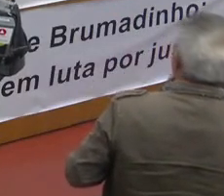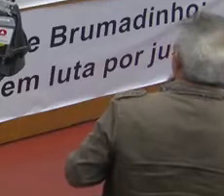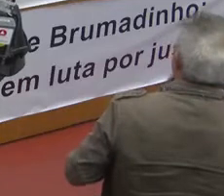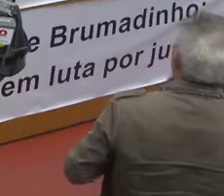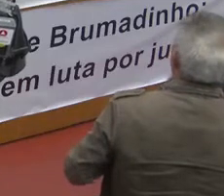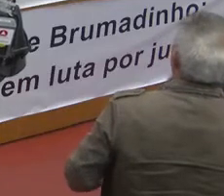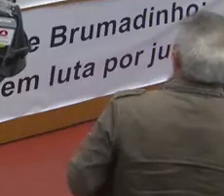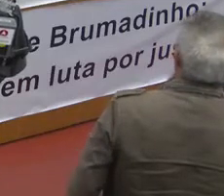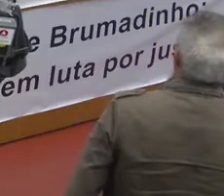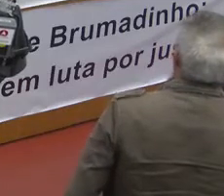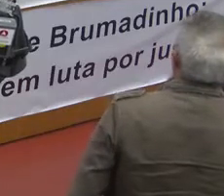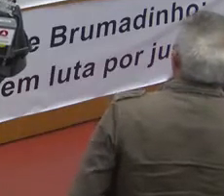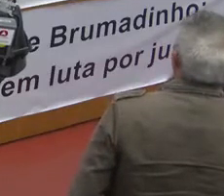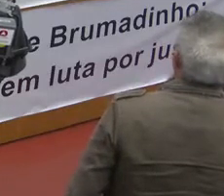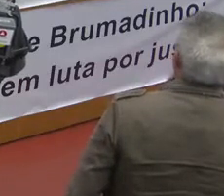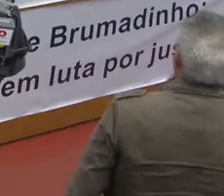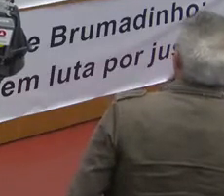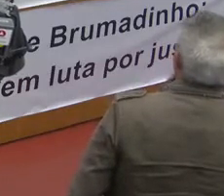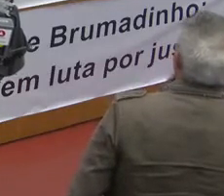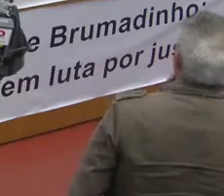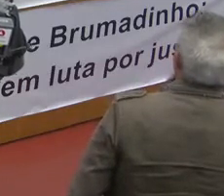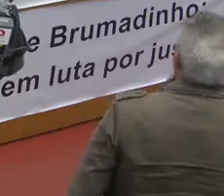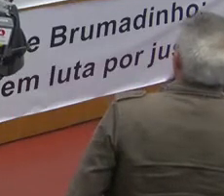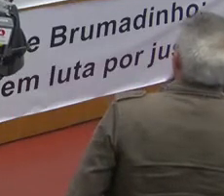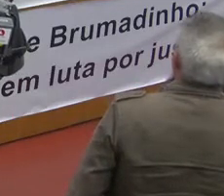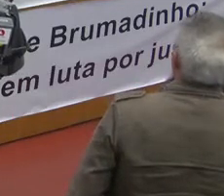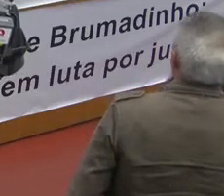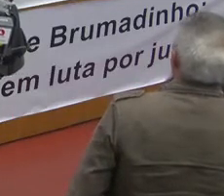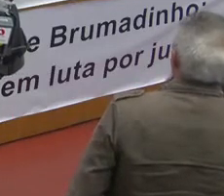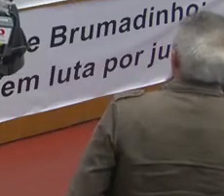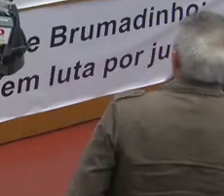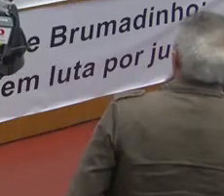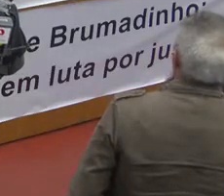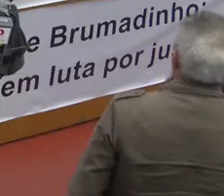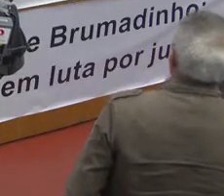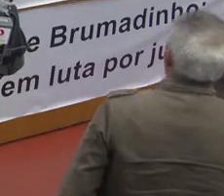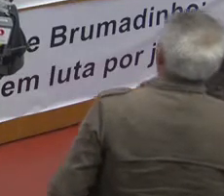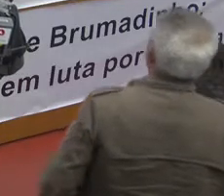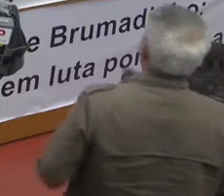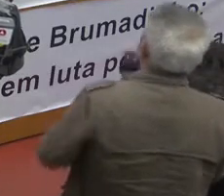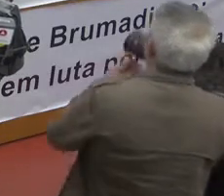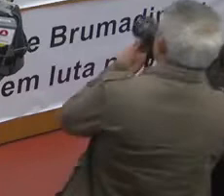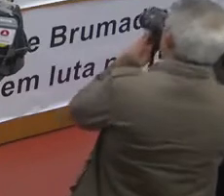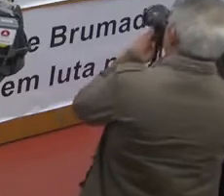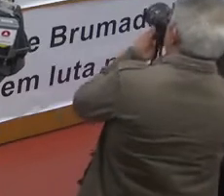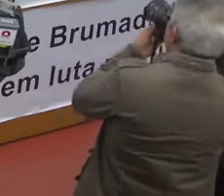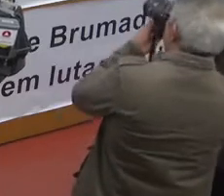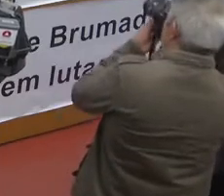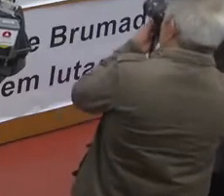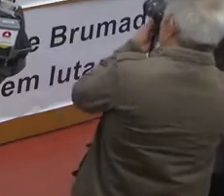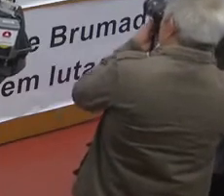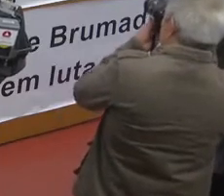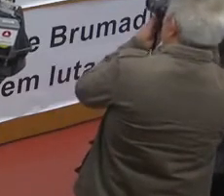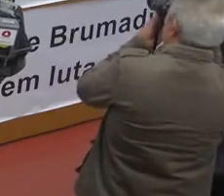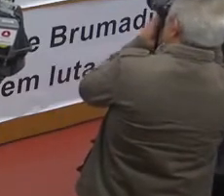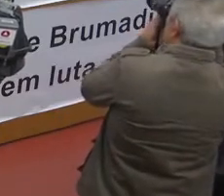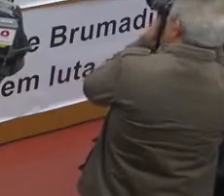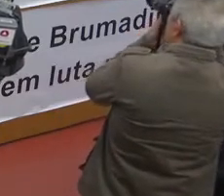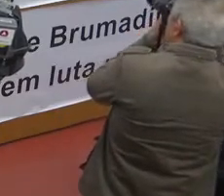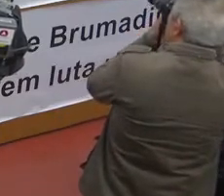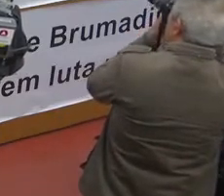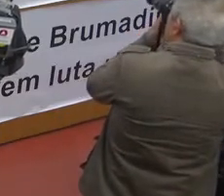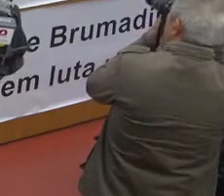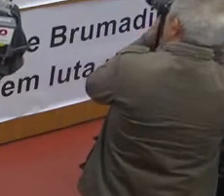quiser deixar ela aqui pode até vamos agora vocês vão sair as crianças que eu vou ficar vocês gostaram